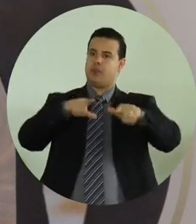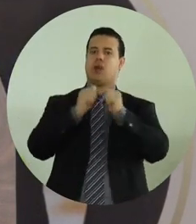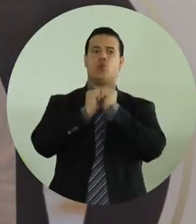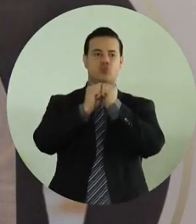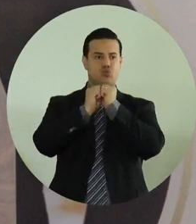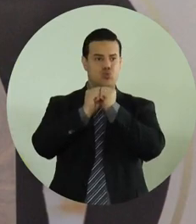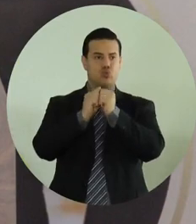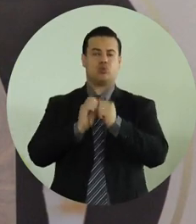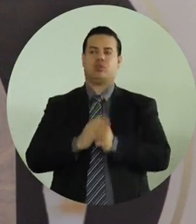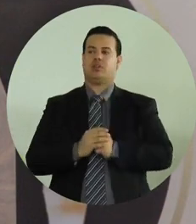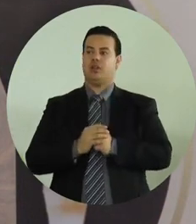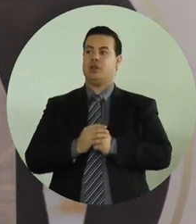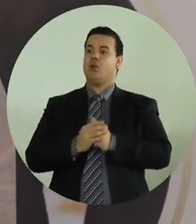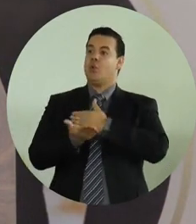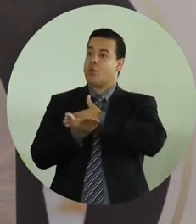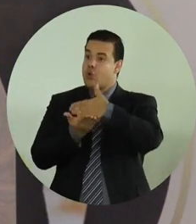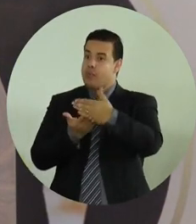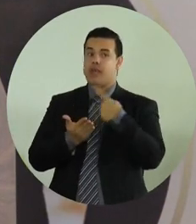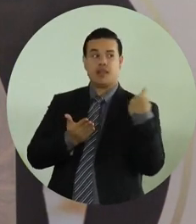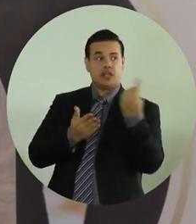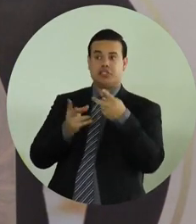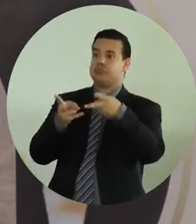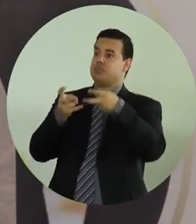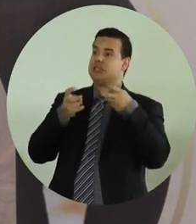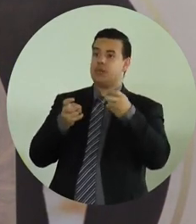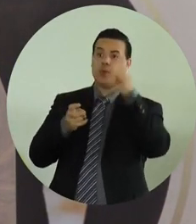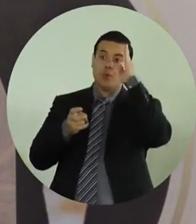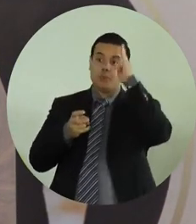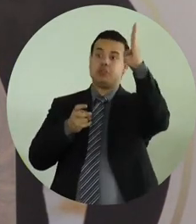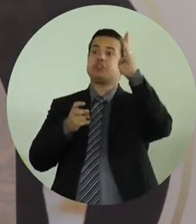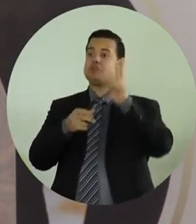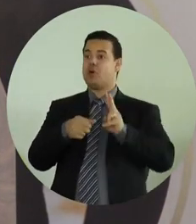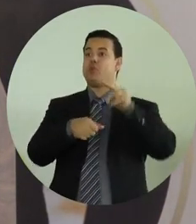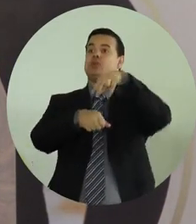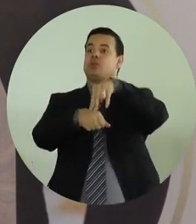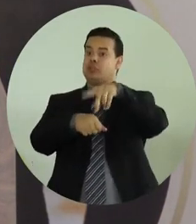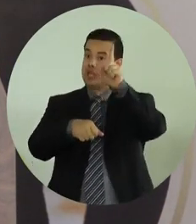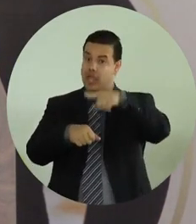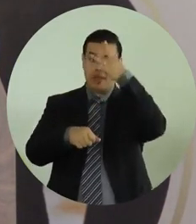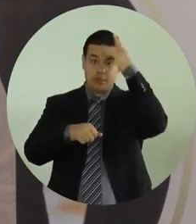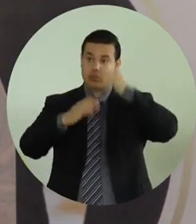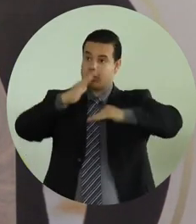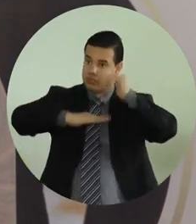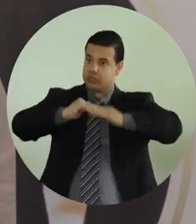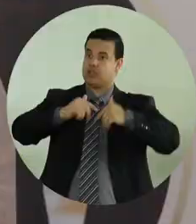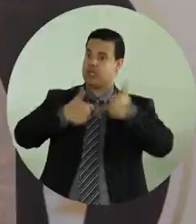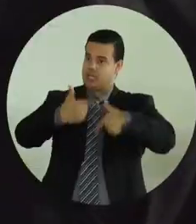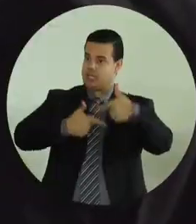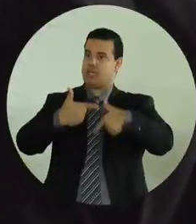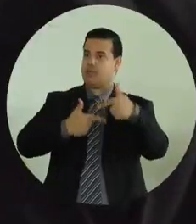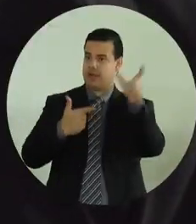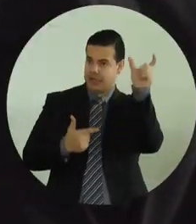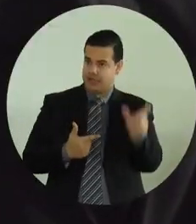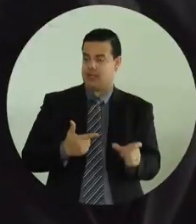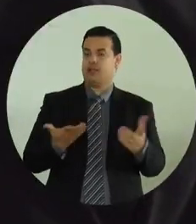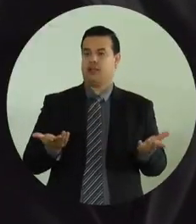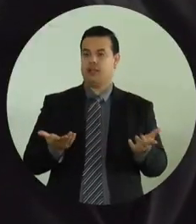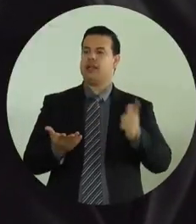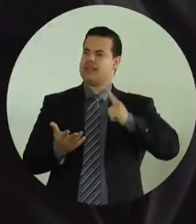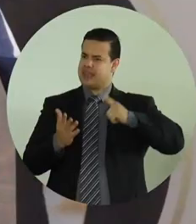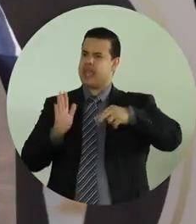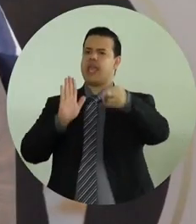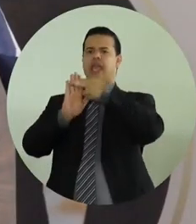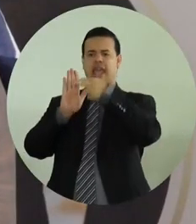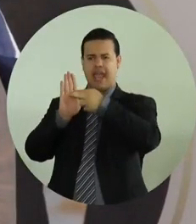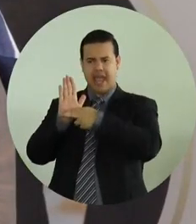Ele começa a partir da percepção de que o principal protagonista do trabalho é o trabalhador. e dentro de regras, de disciplina, de normas